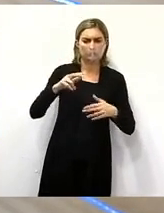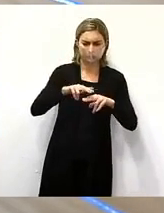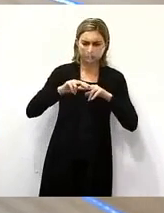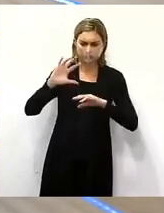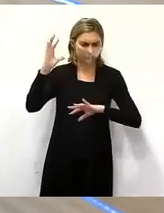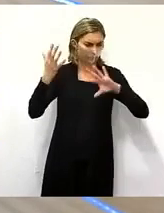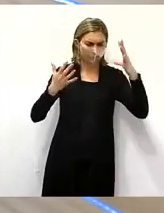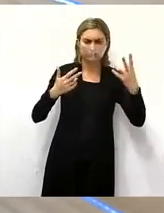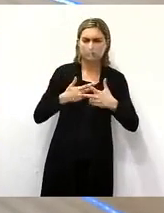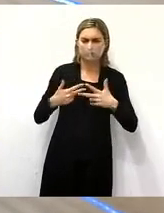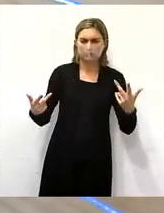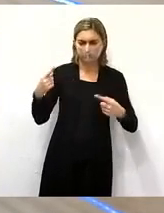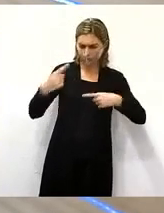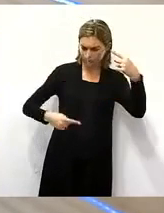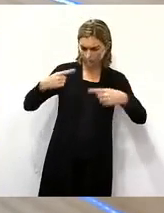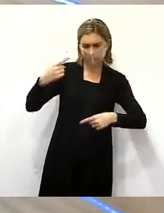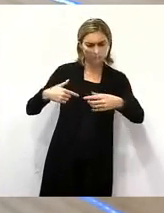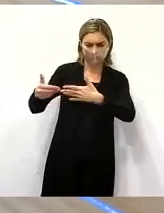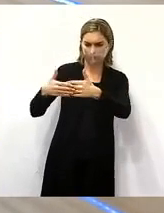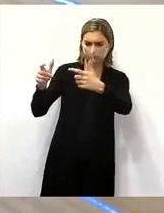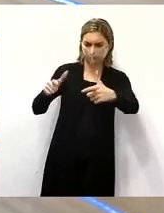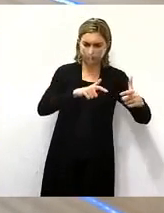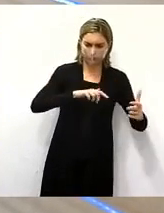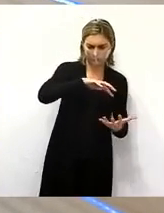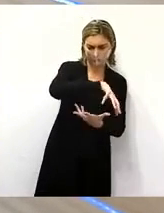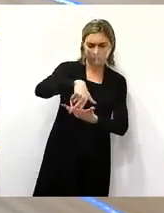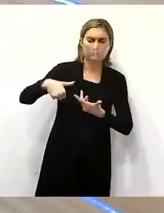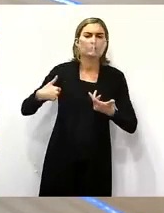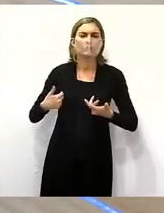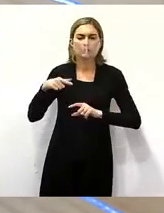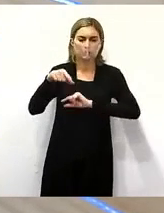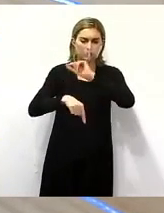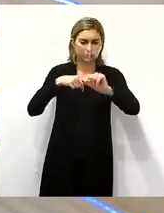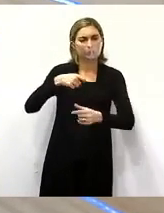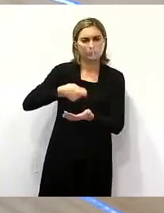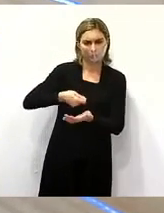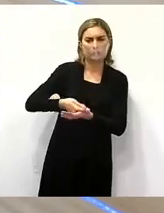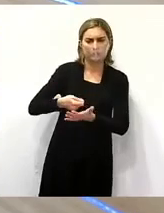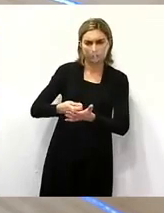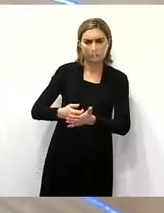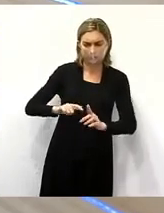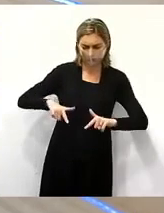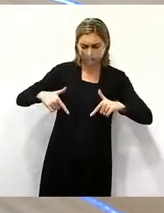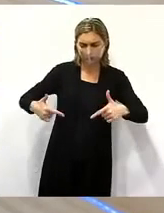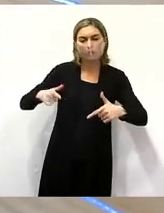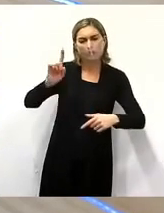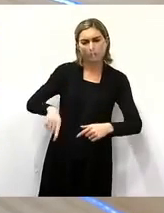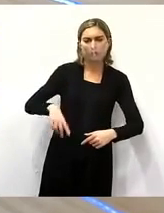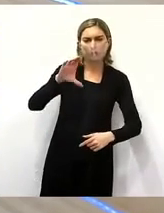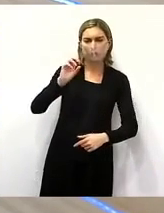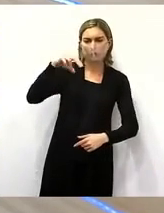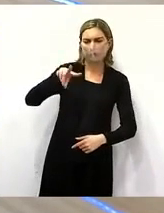circunstâncias reais da política em qualquer lugar do mundo, o que deve mover o político é a